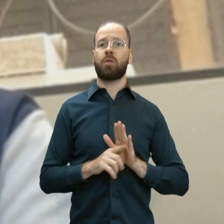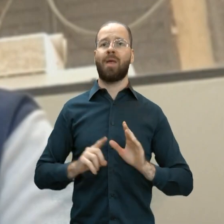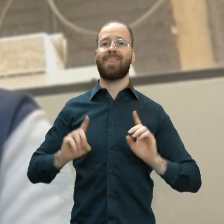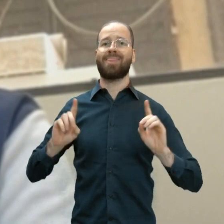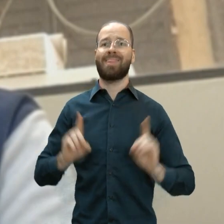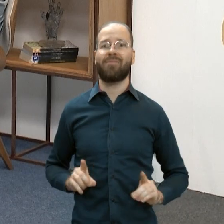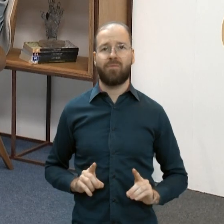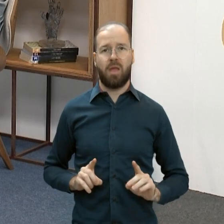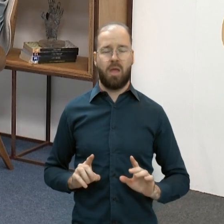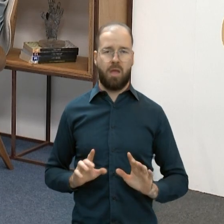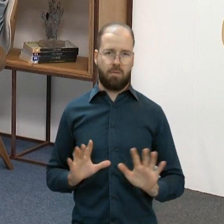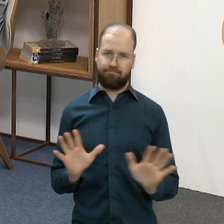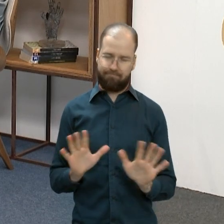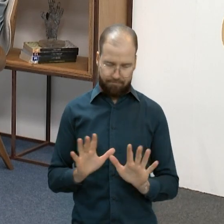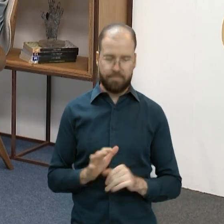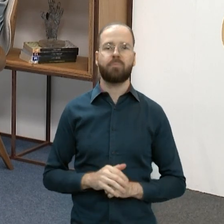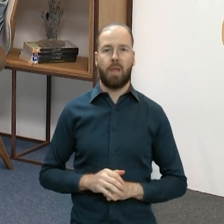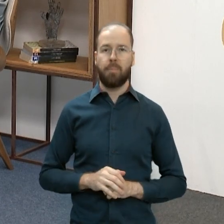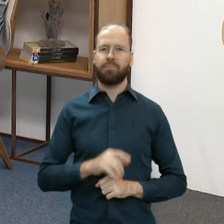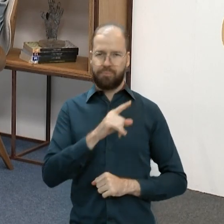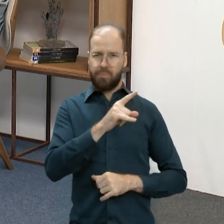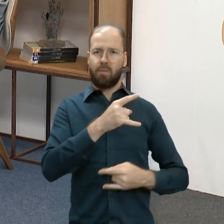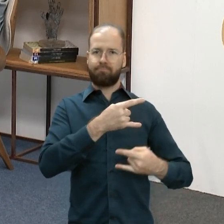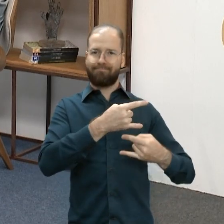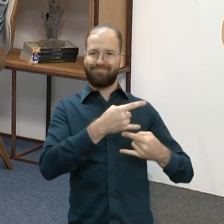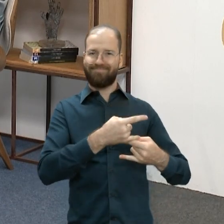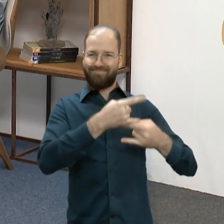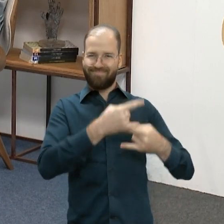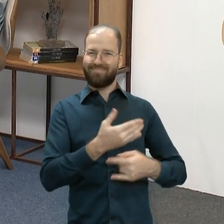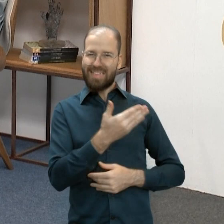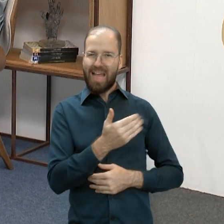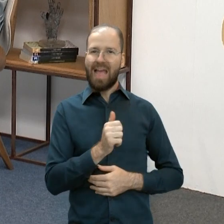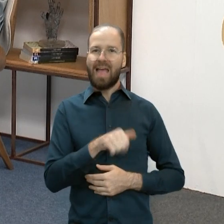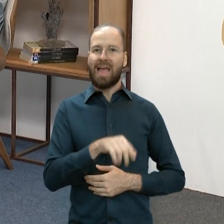Nós perdemos aí o contato com o André, mas é isso que a gente estava falando mesmo, né?